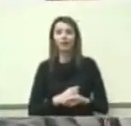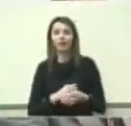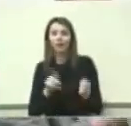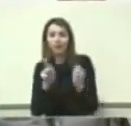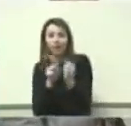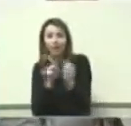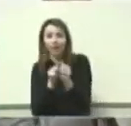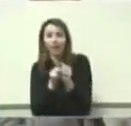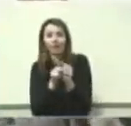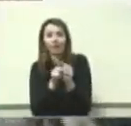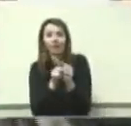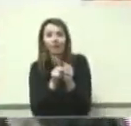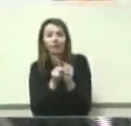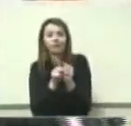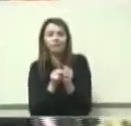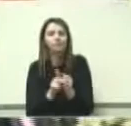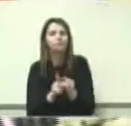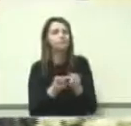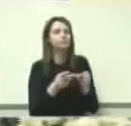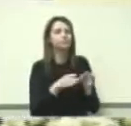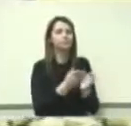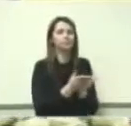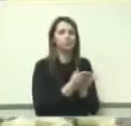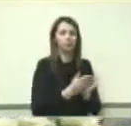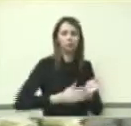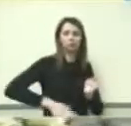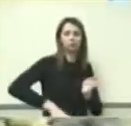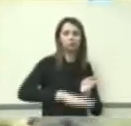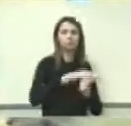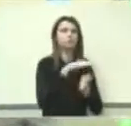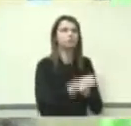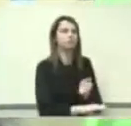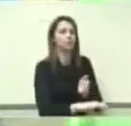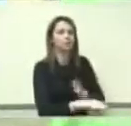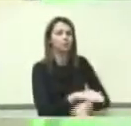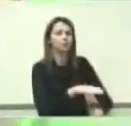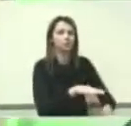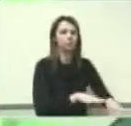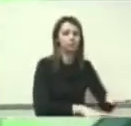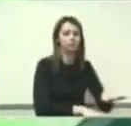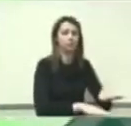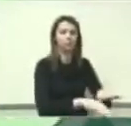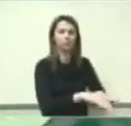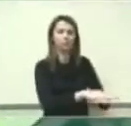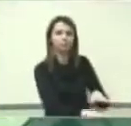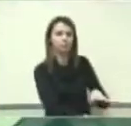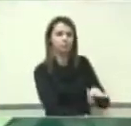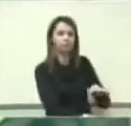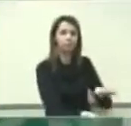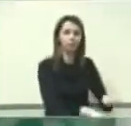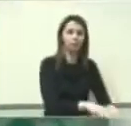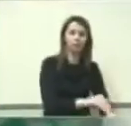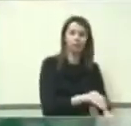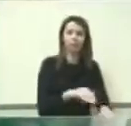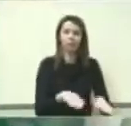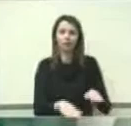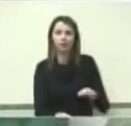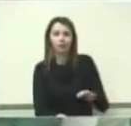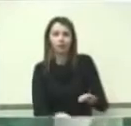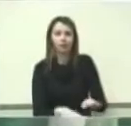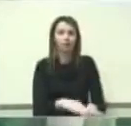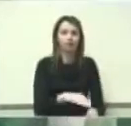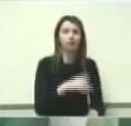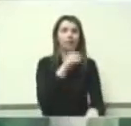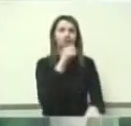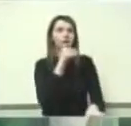resolve se jogar de corpo e alma enquanto ele só beliscava com o pé só andava com o pé de novo ele estava